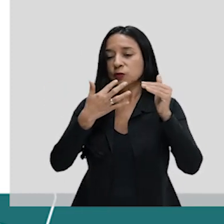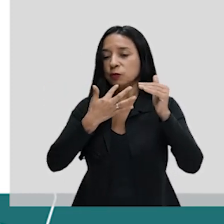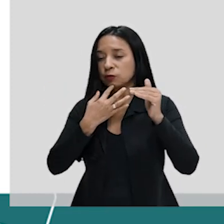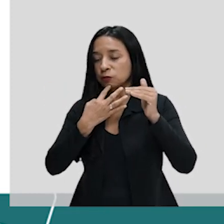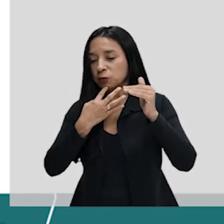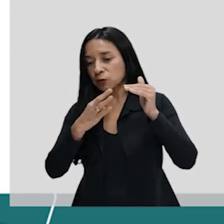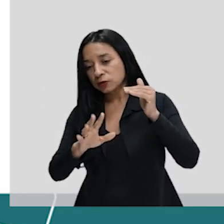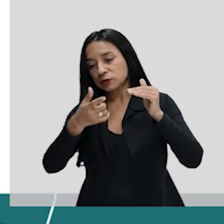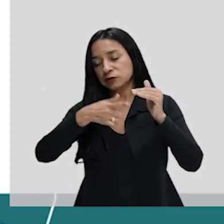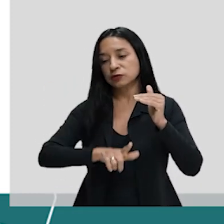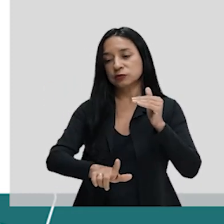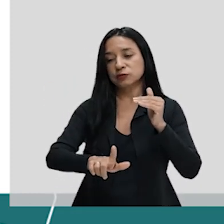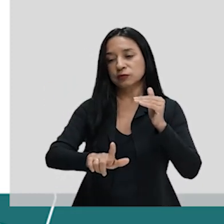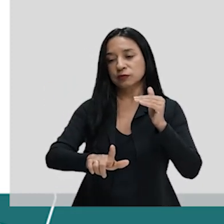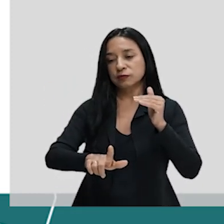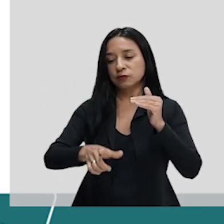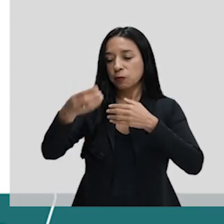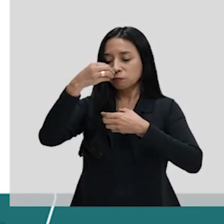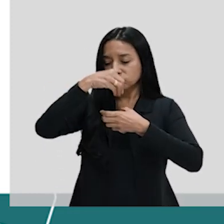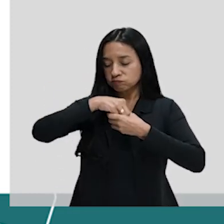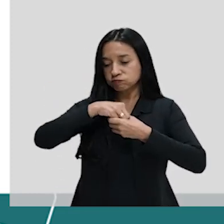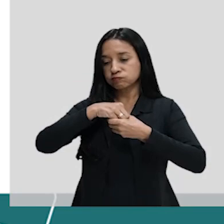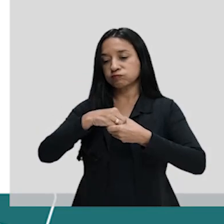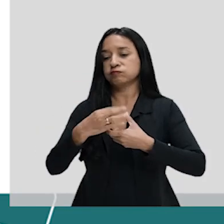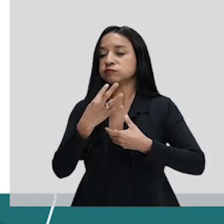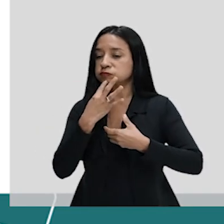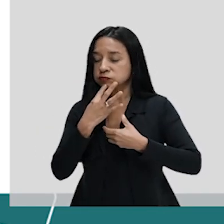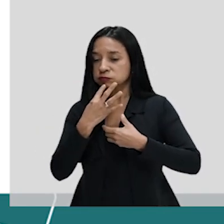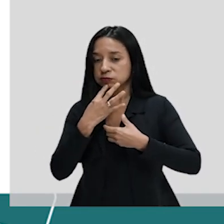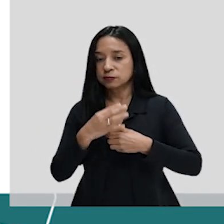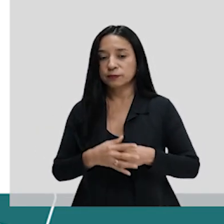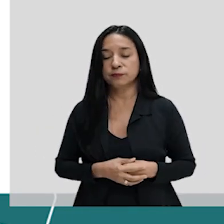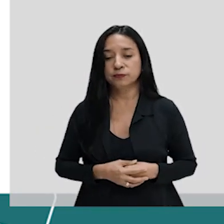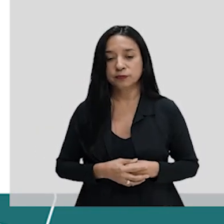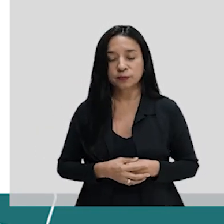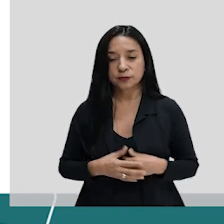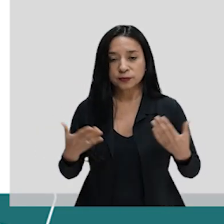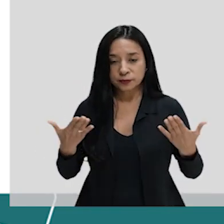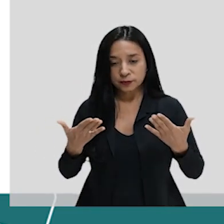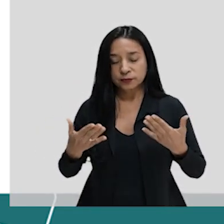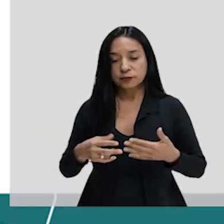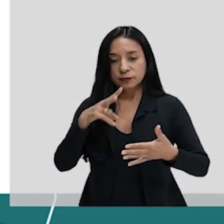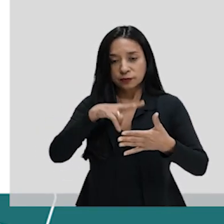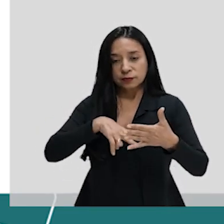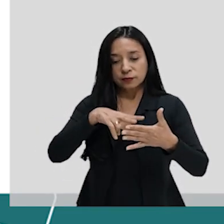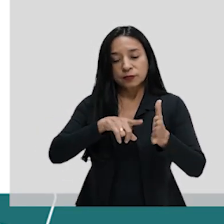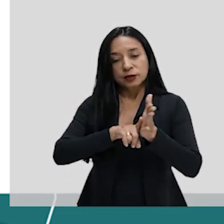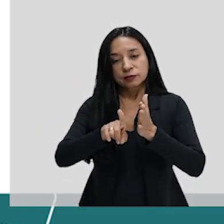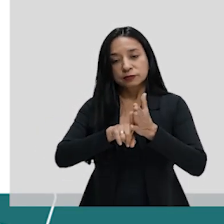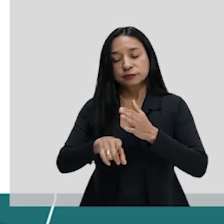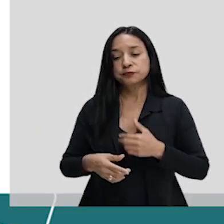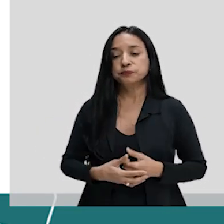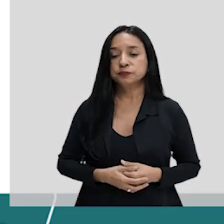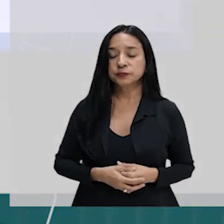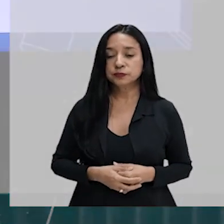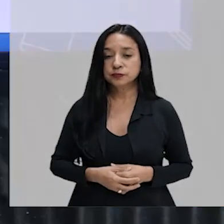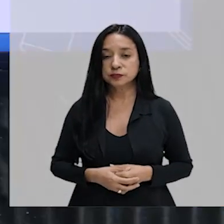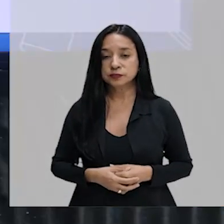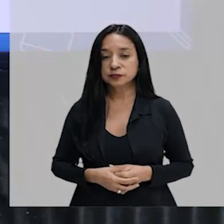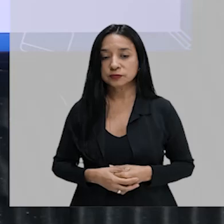é aprisionado inconscientemente. Então, através da biodança, fala-se aqui nesse